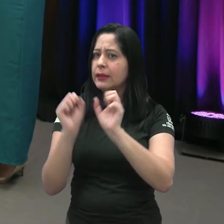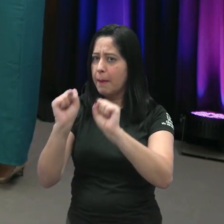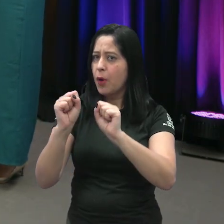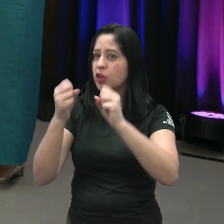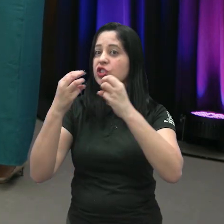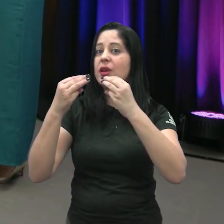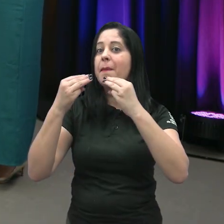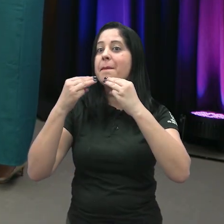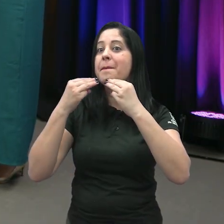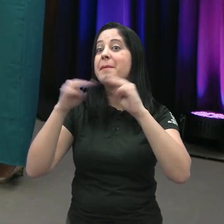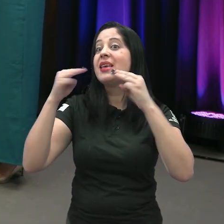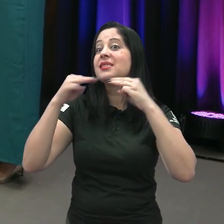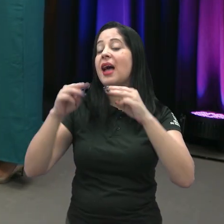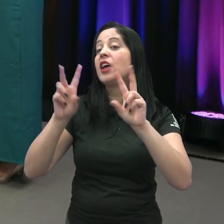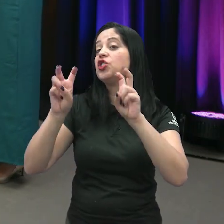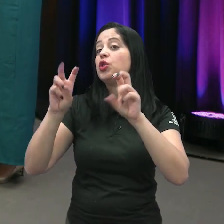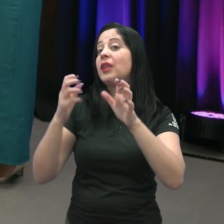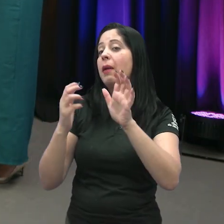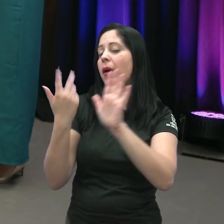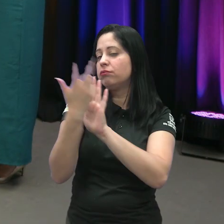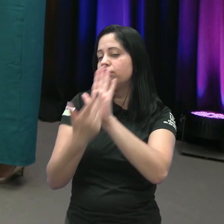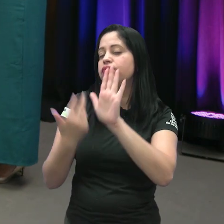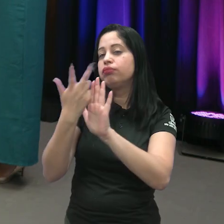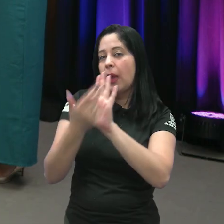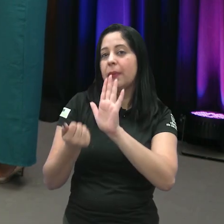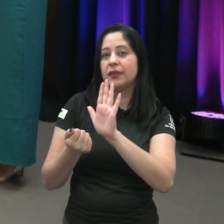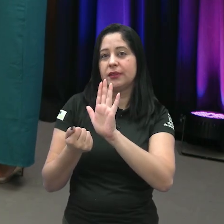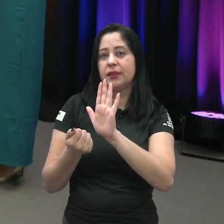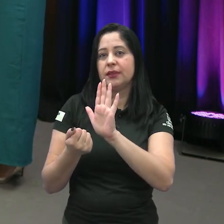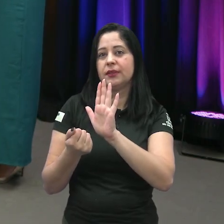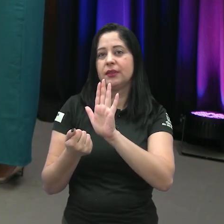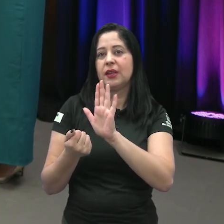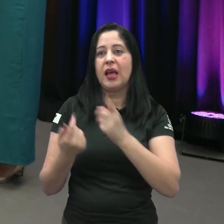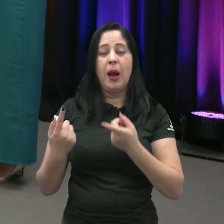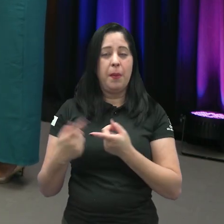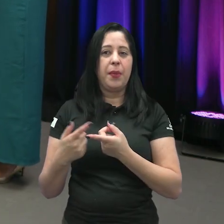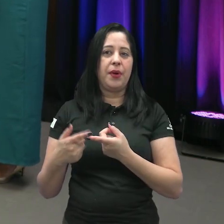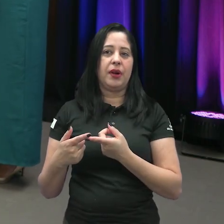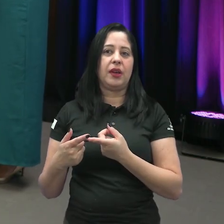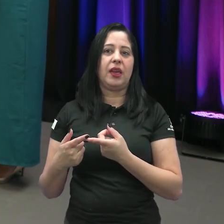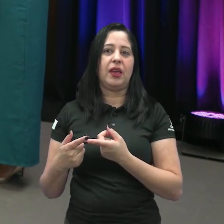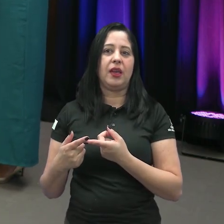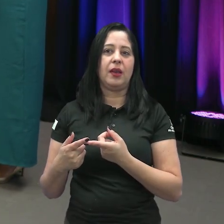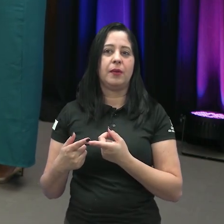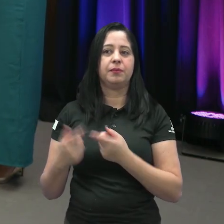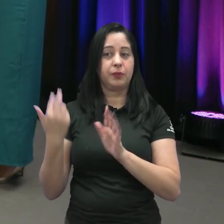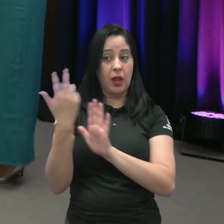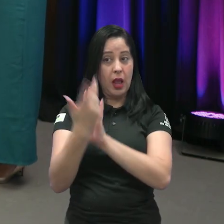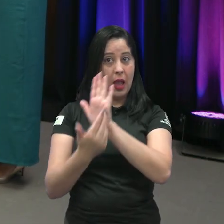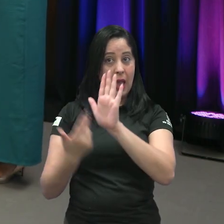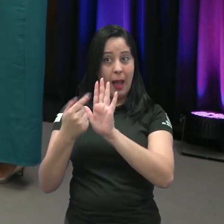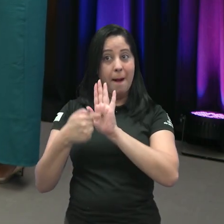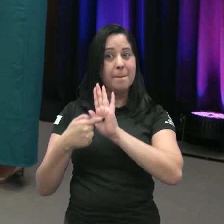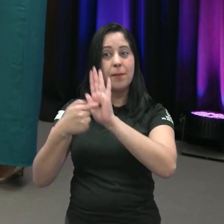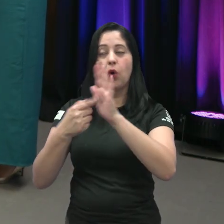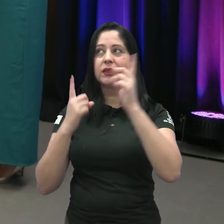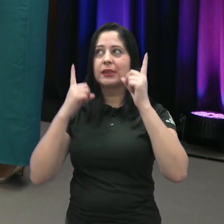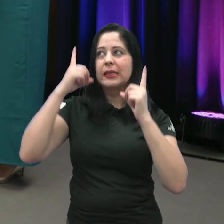uma mensagem sobre empatia e conexão humana? Porque a caricatura, ela faz muito essa questão de ressaltar,